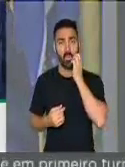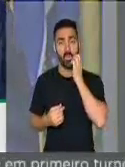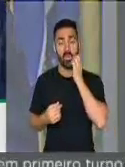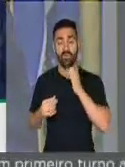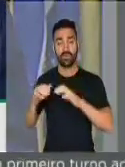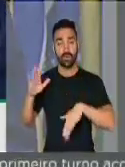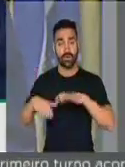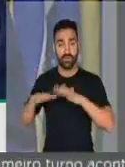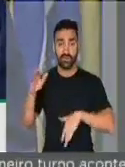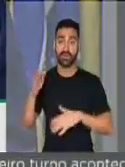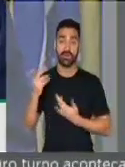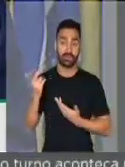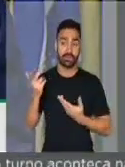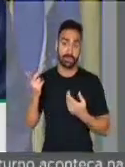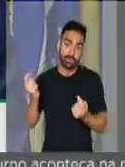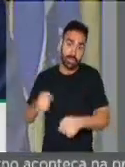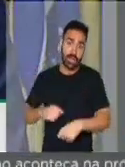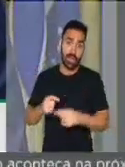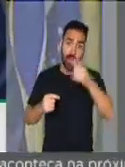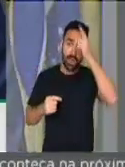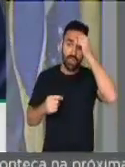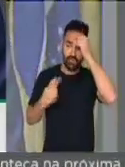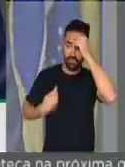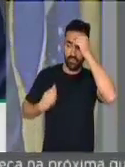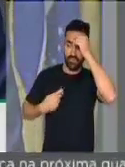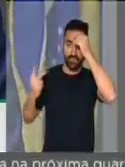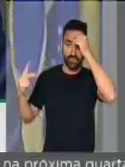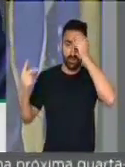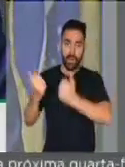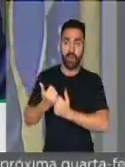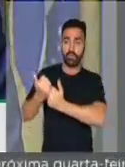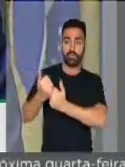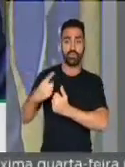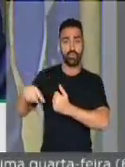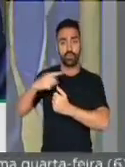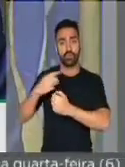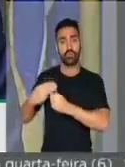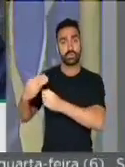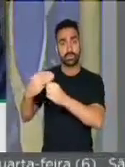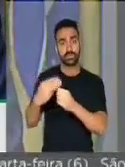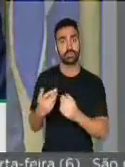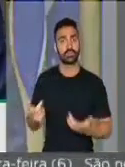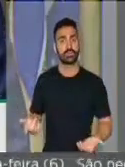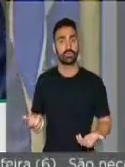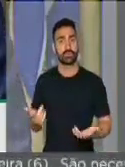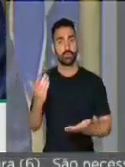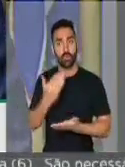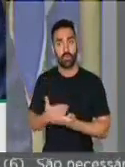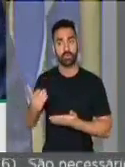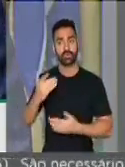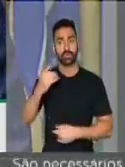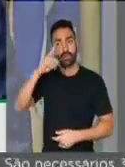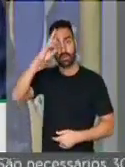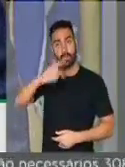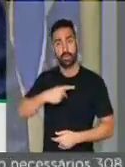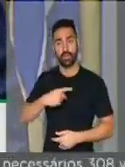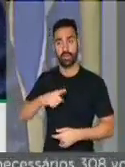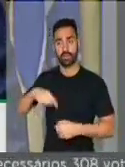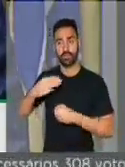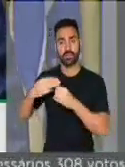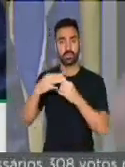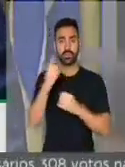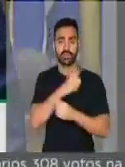uma das portas de saída para se começar a comemorar o início da independência desses